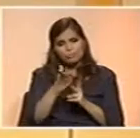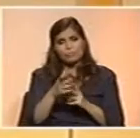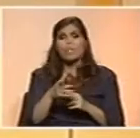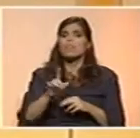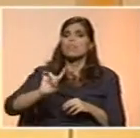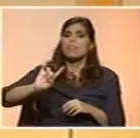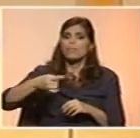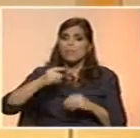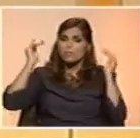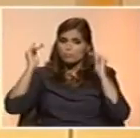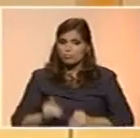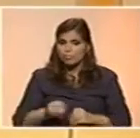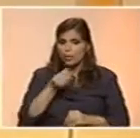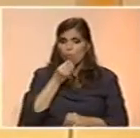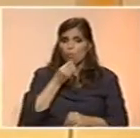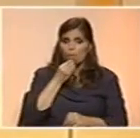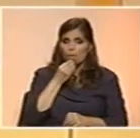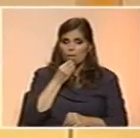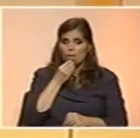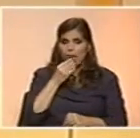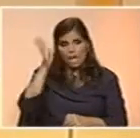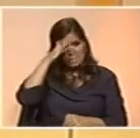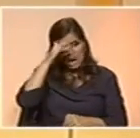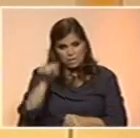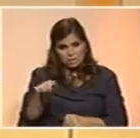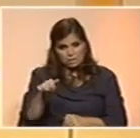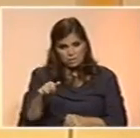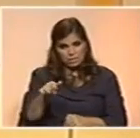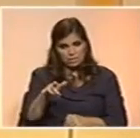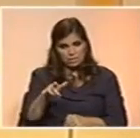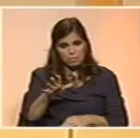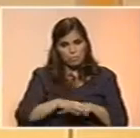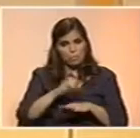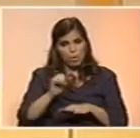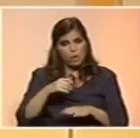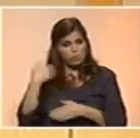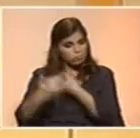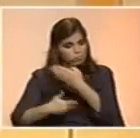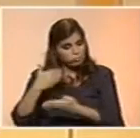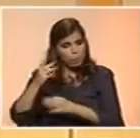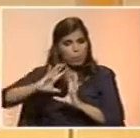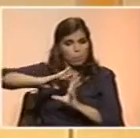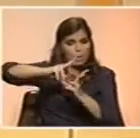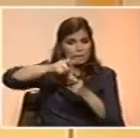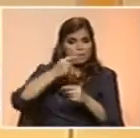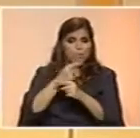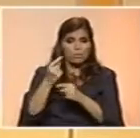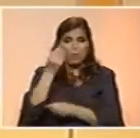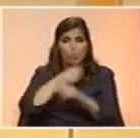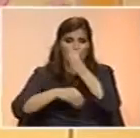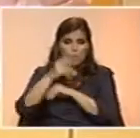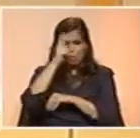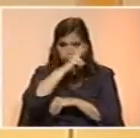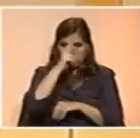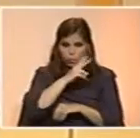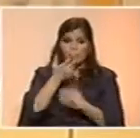devemos diminuir a ingestão de produtos animais, sem dúvida, por esta questão da sustentabilidade e porque estamos a ingerir a mais. Se